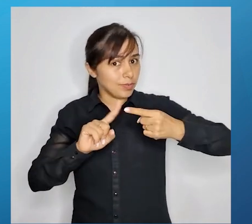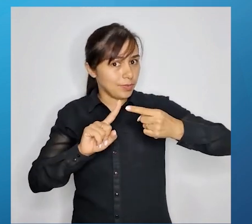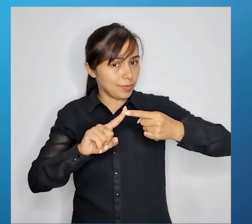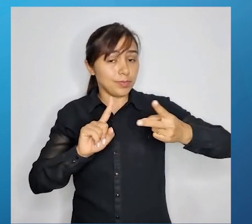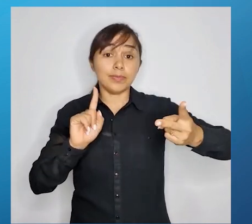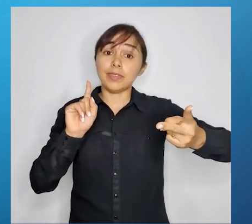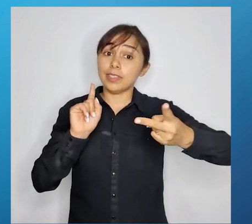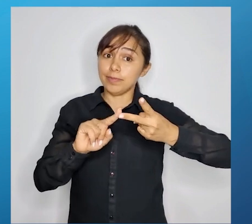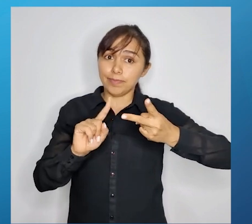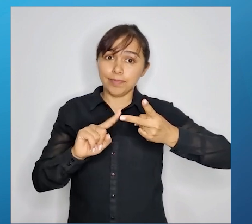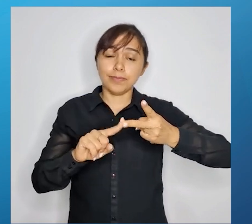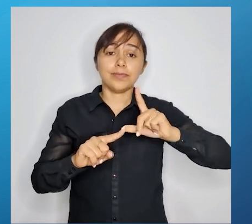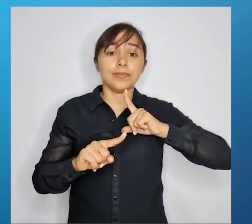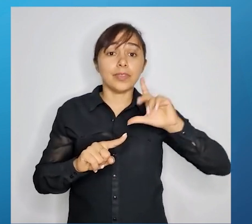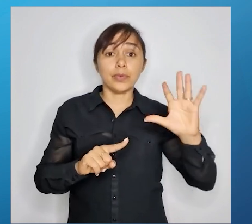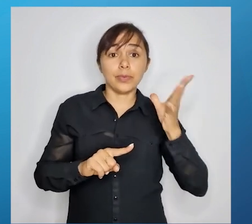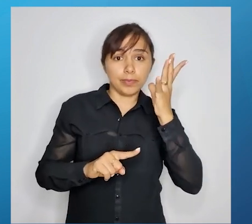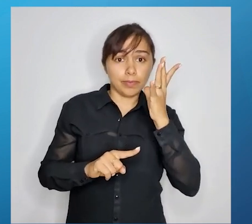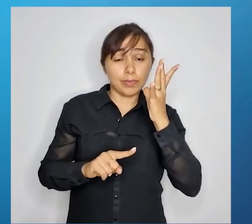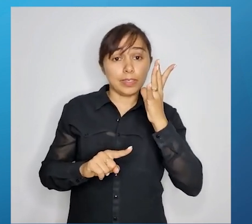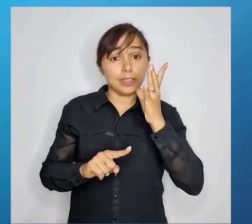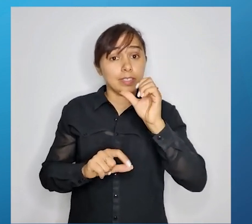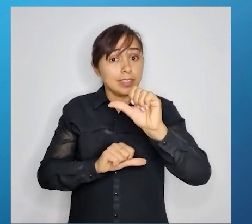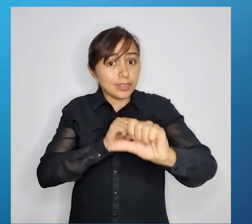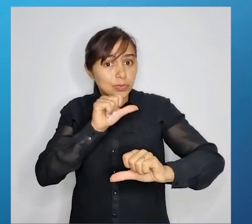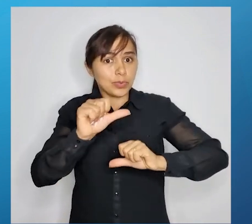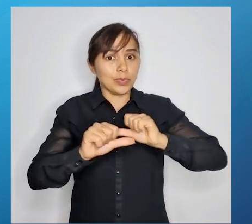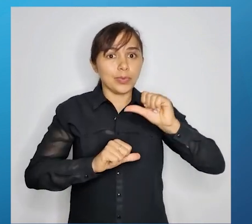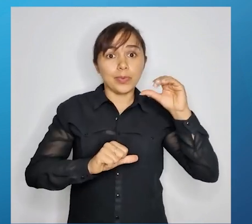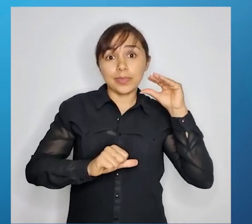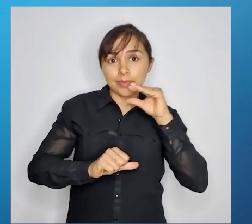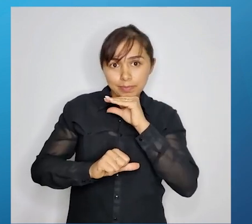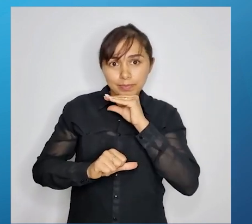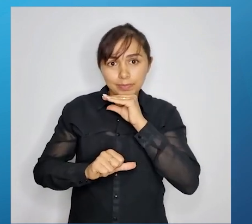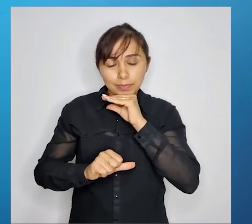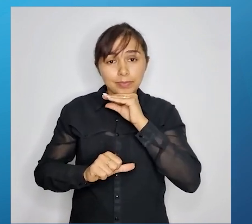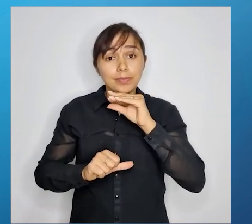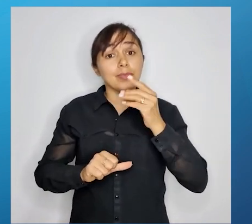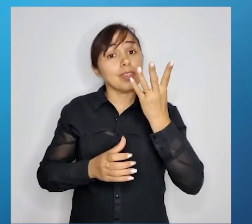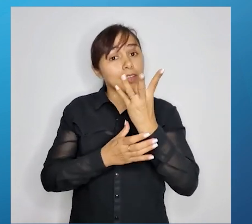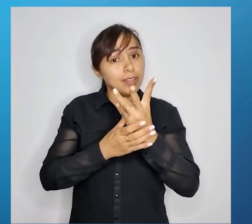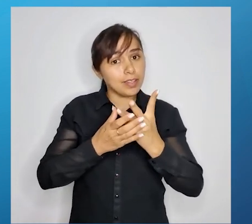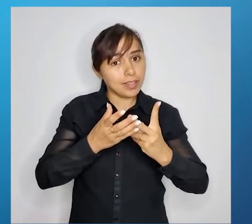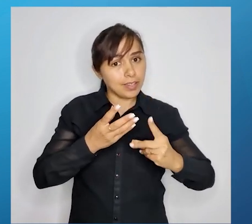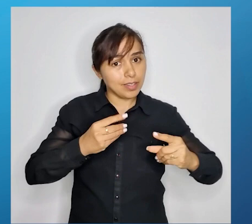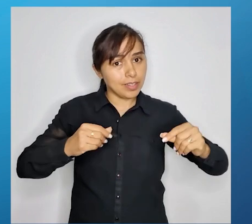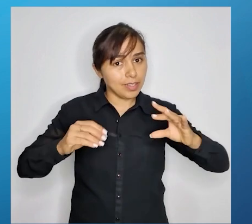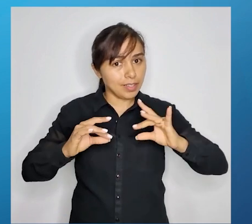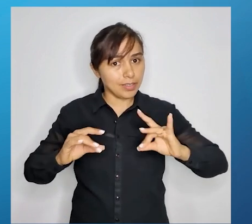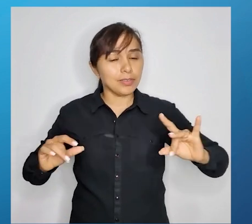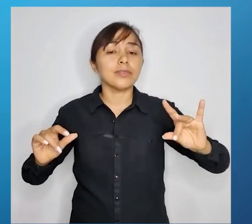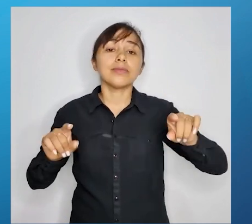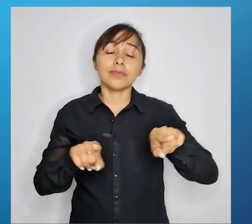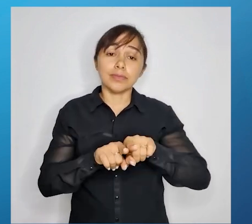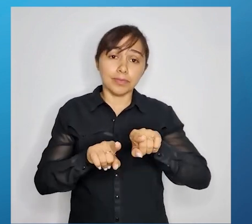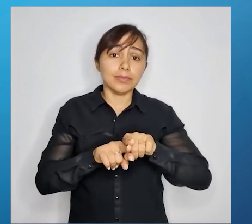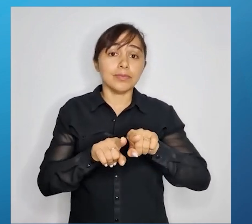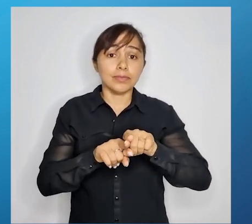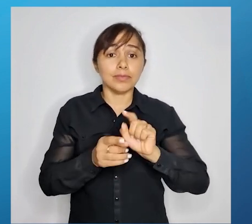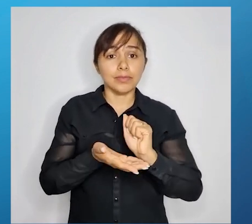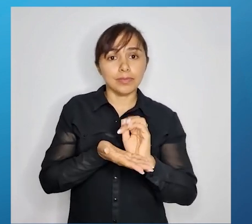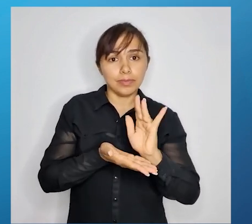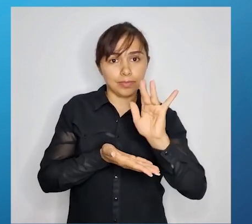temos a ocorrência em líquidos e gases, fluidos. A corrente de convecção se dá devido à diferença de